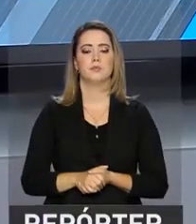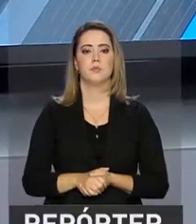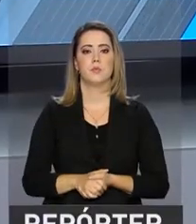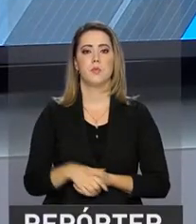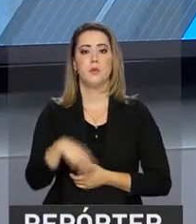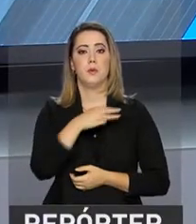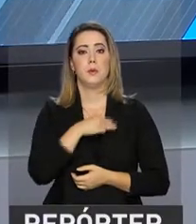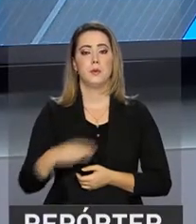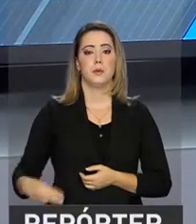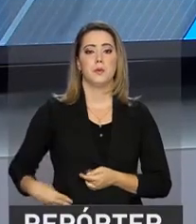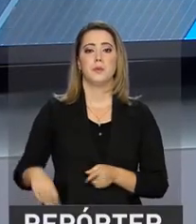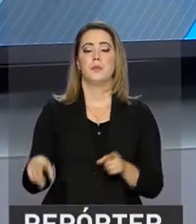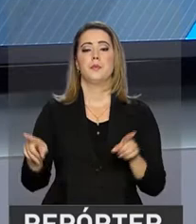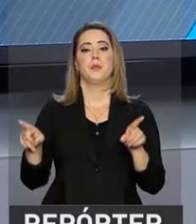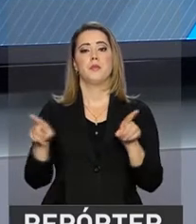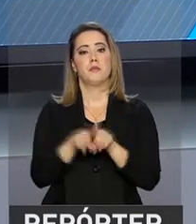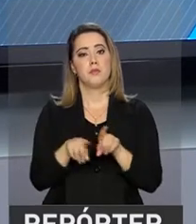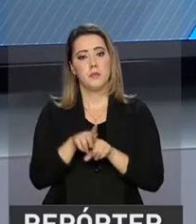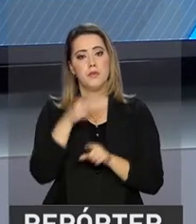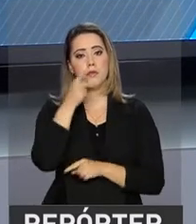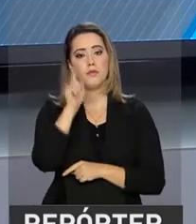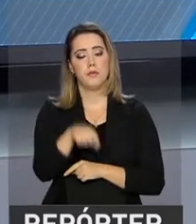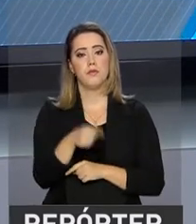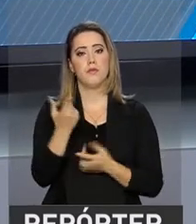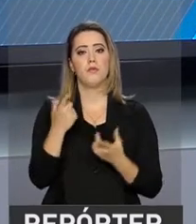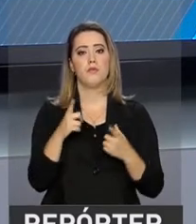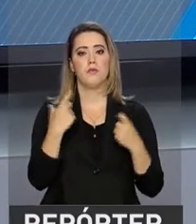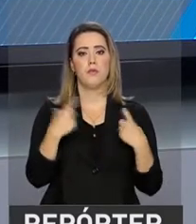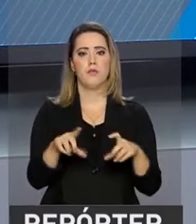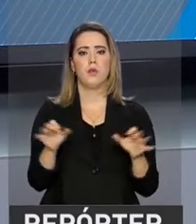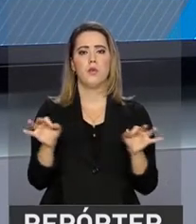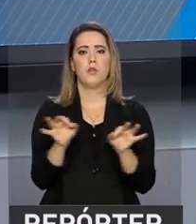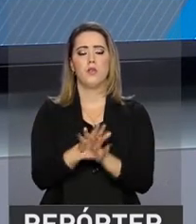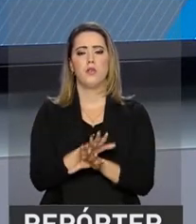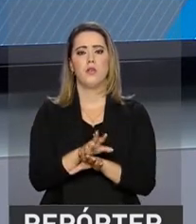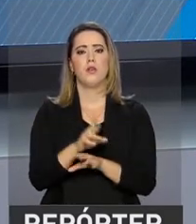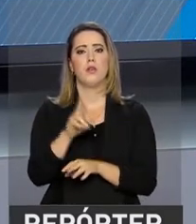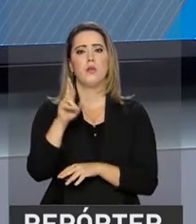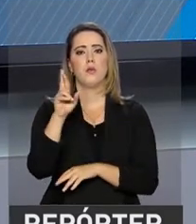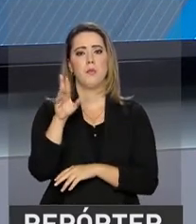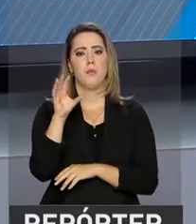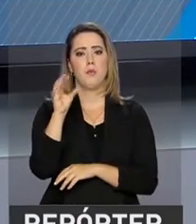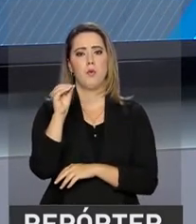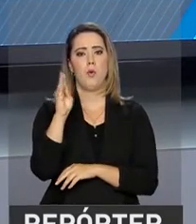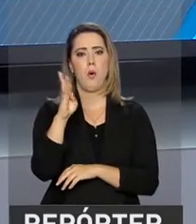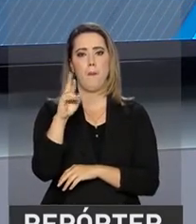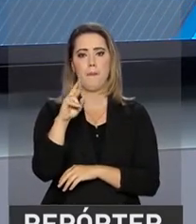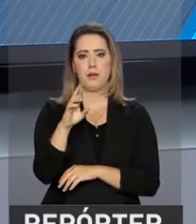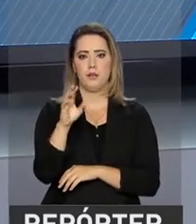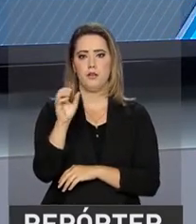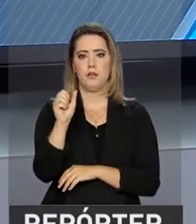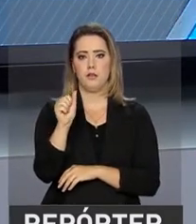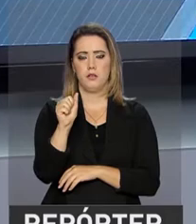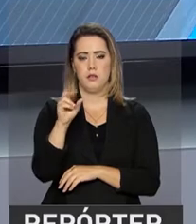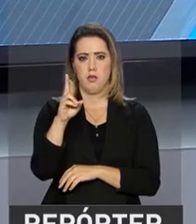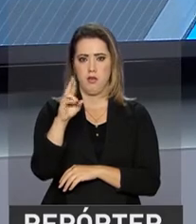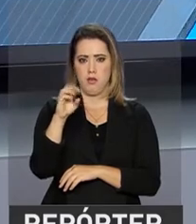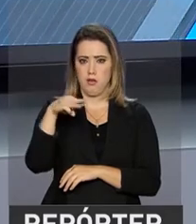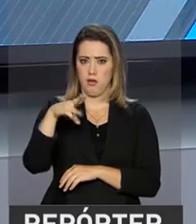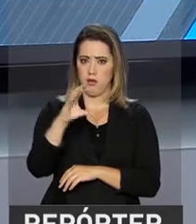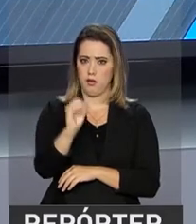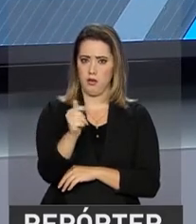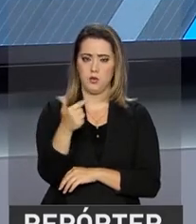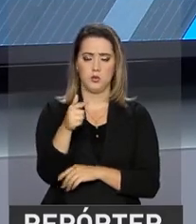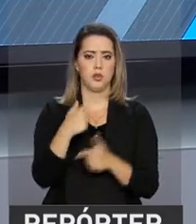ministro do meio ambiente também afirmou que a extinção da reserva nacional de cobre associados ranka não terá